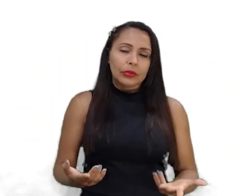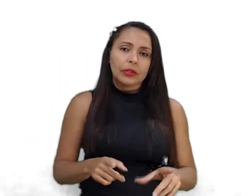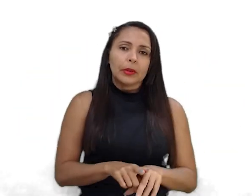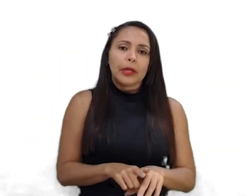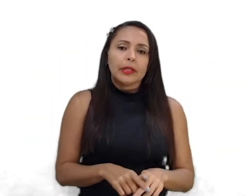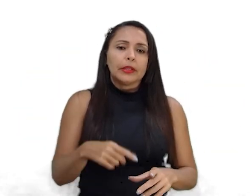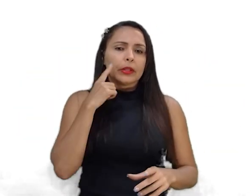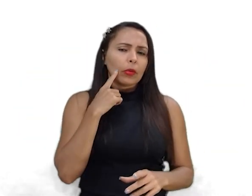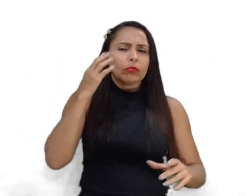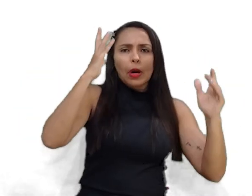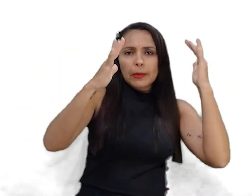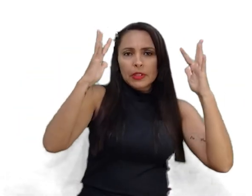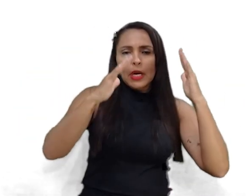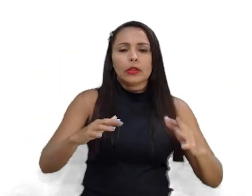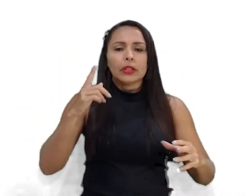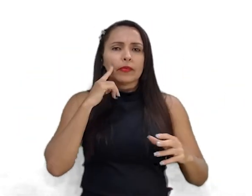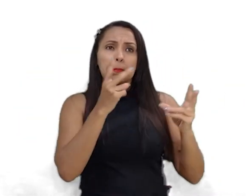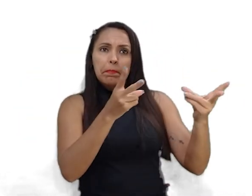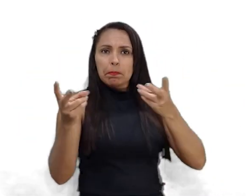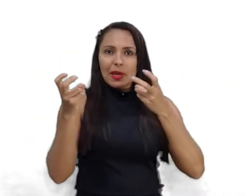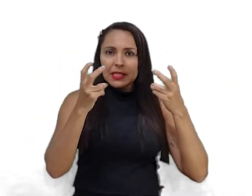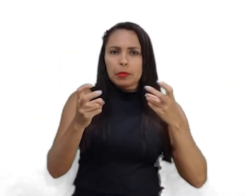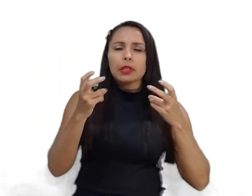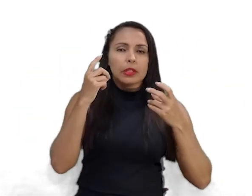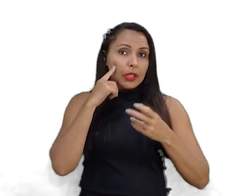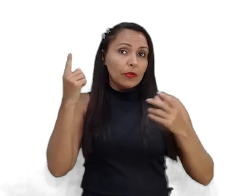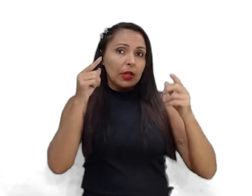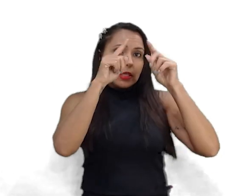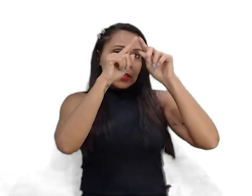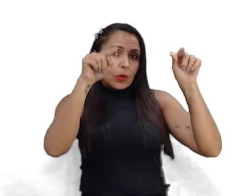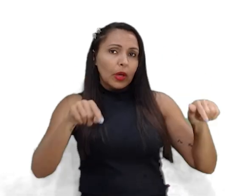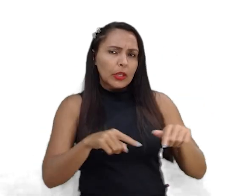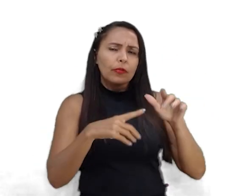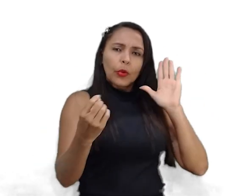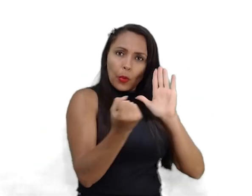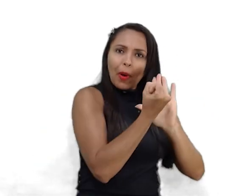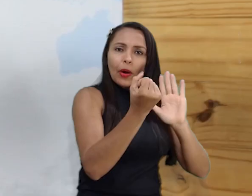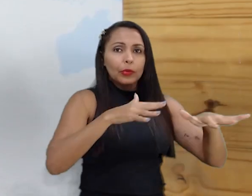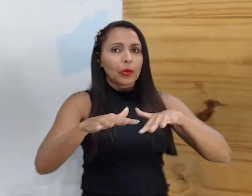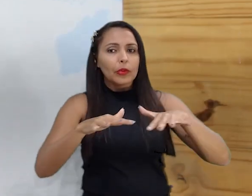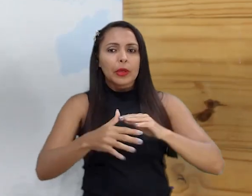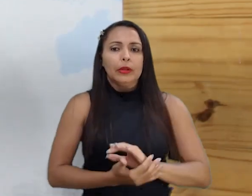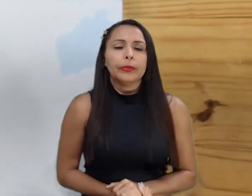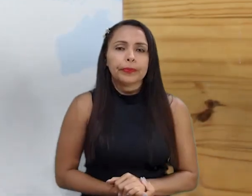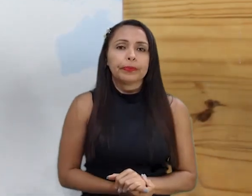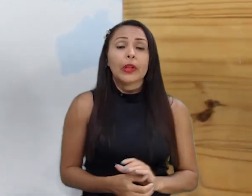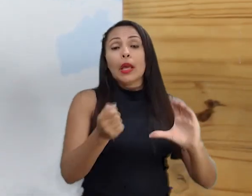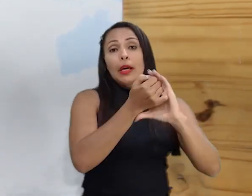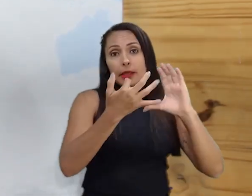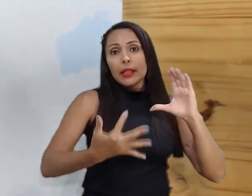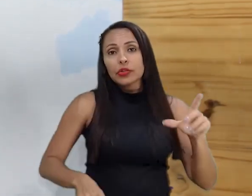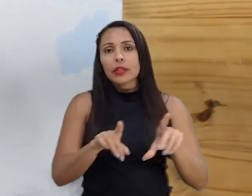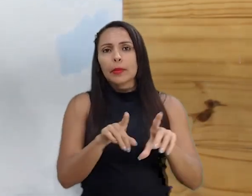tão abstrata. Isso fica muito perceptível nessa obra e foi um grande marco para esse movimento. Outra característica